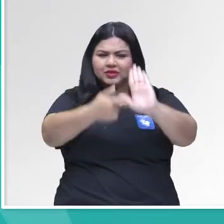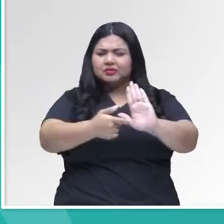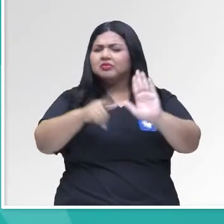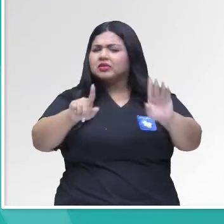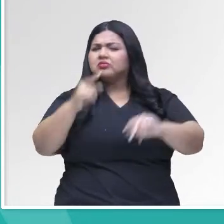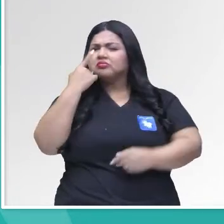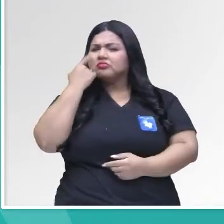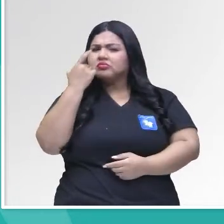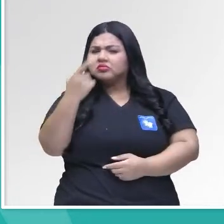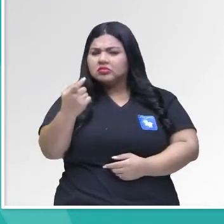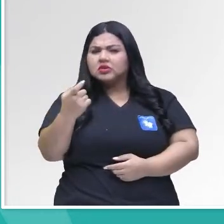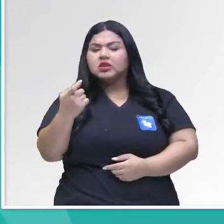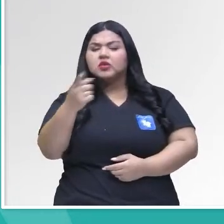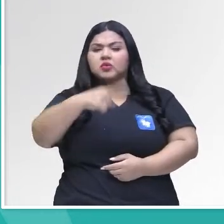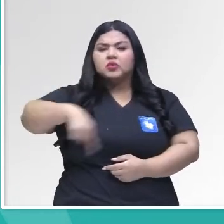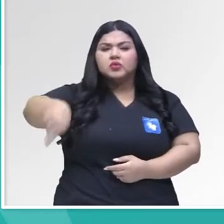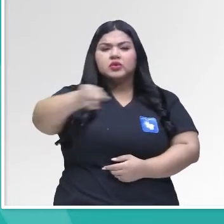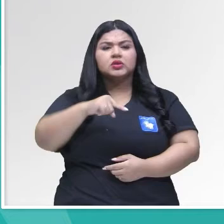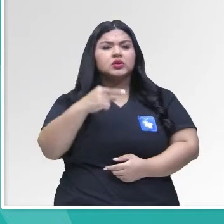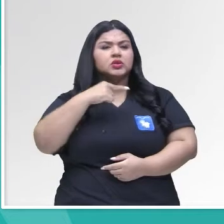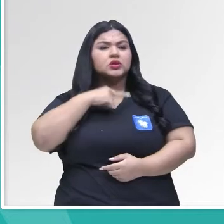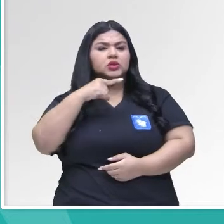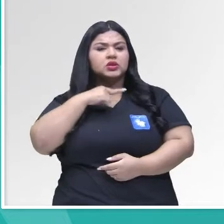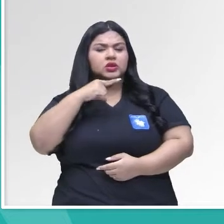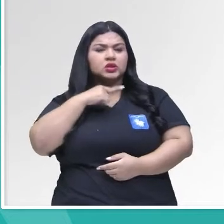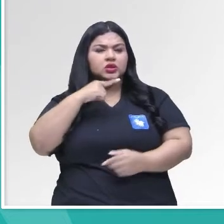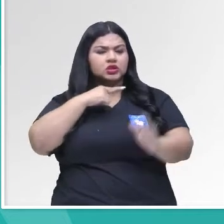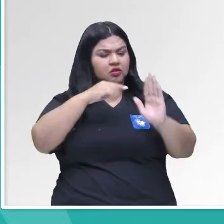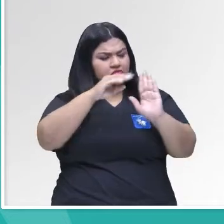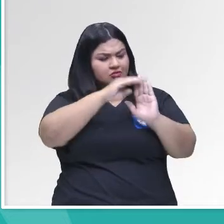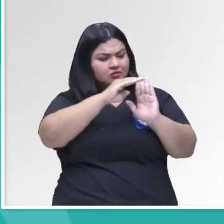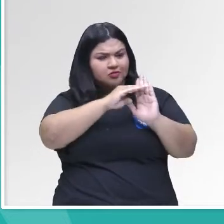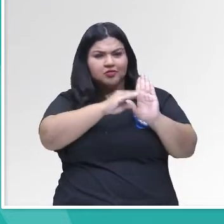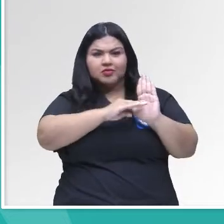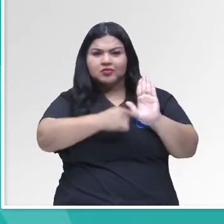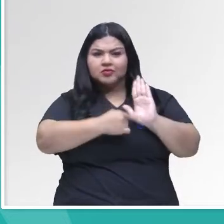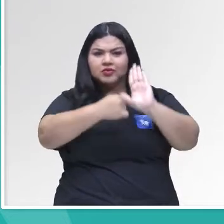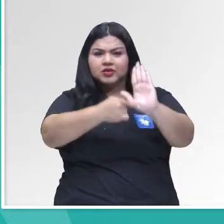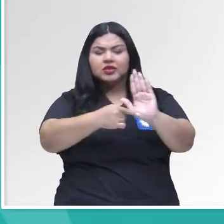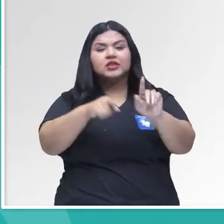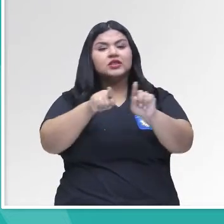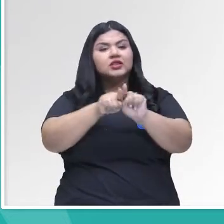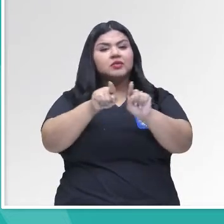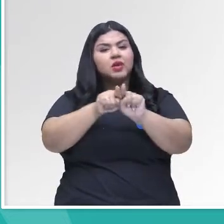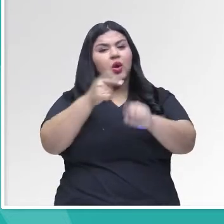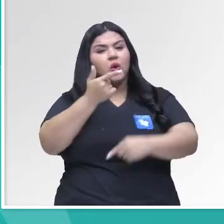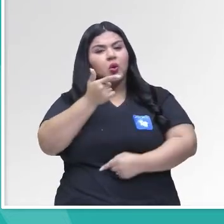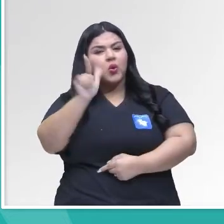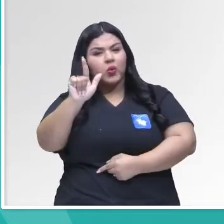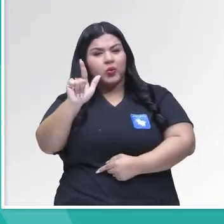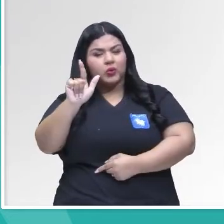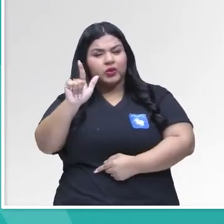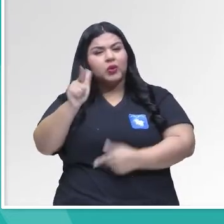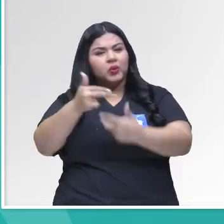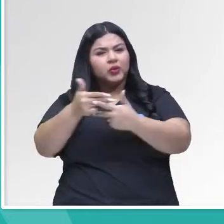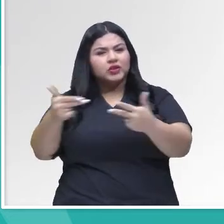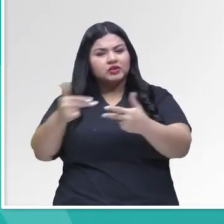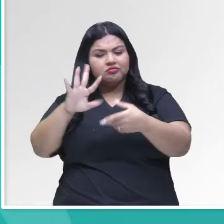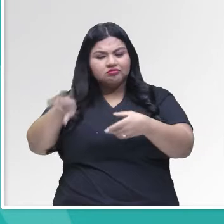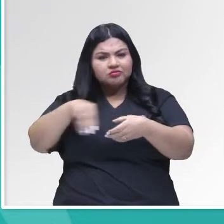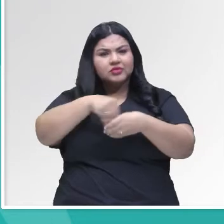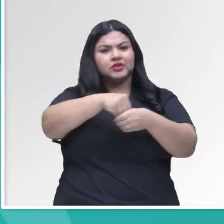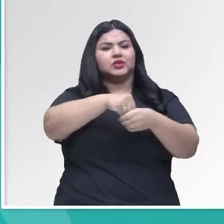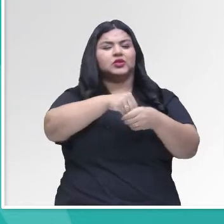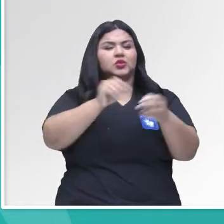interessante? Que além de você ter os ingredientes sendo apresentados, nós temos uma outra parte que integra, que